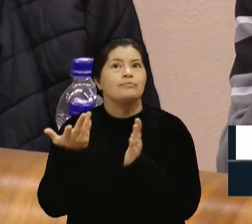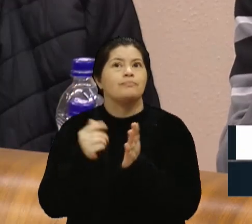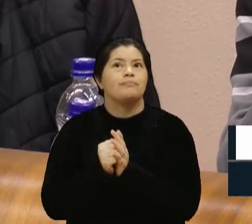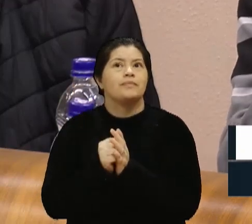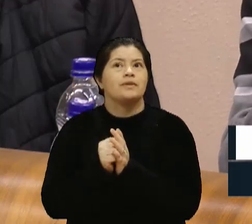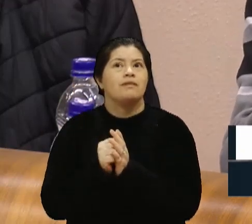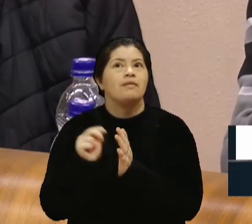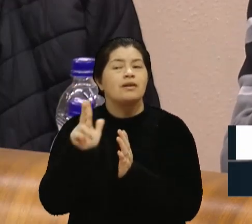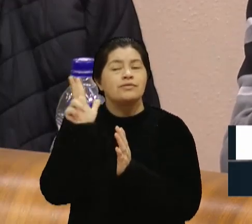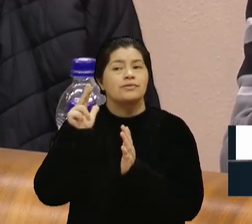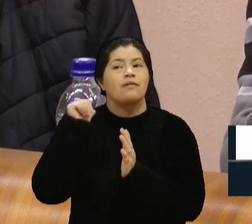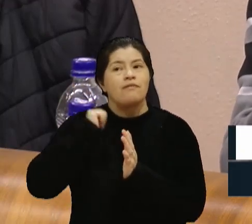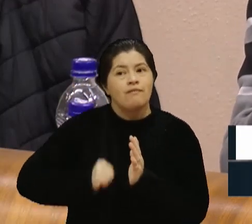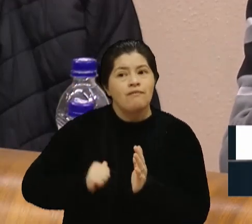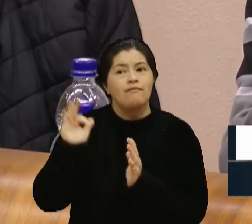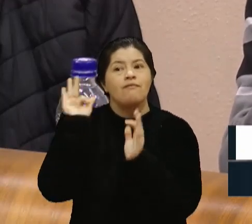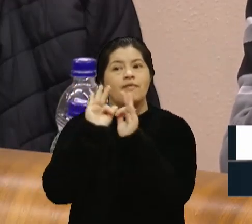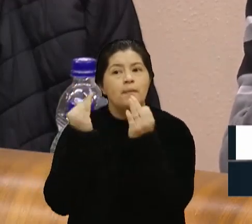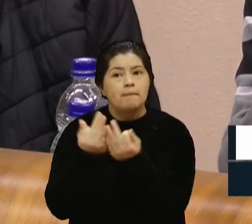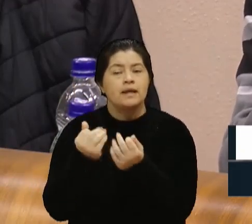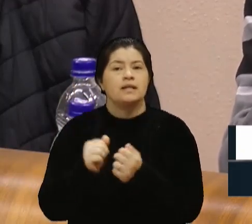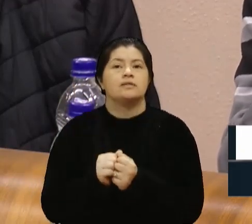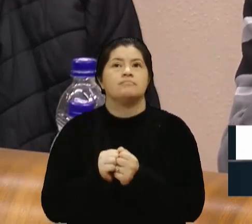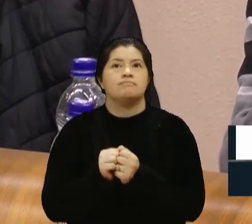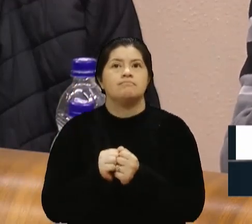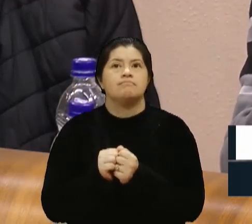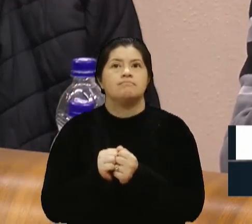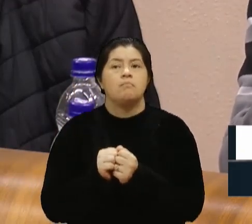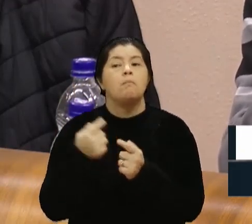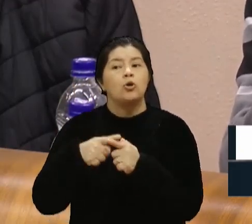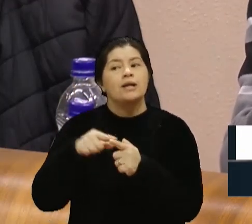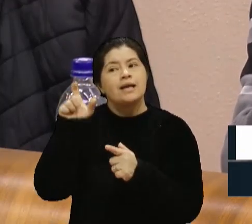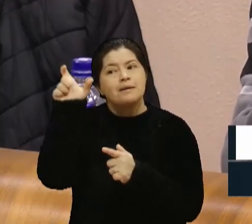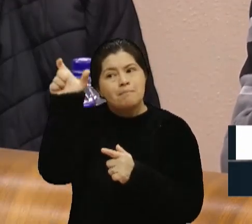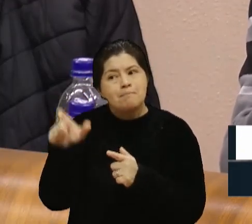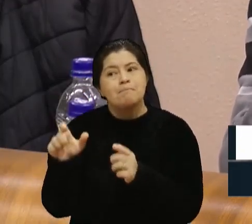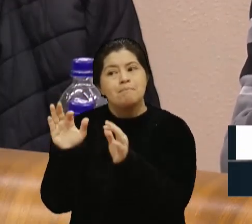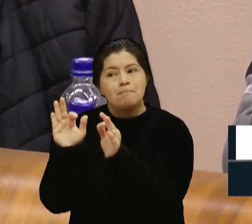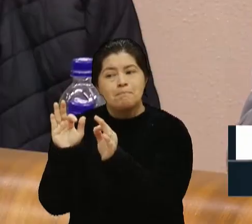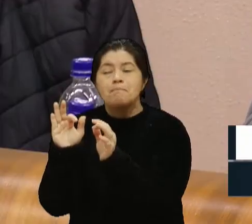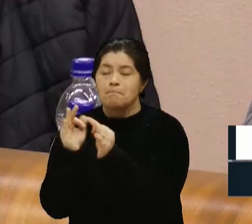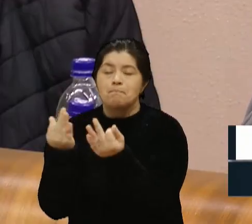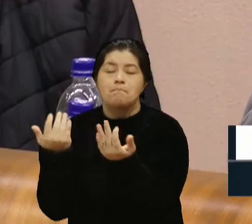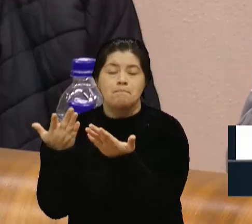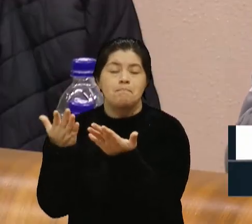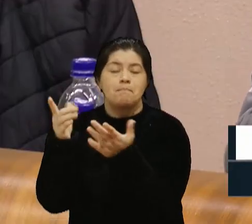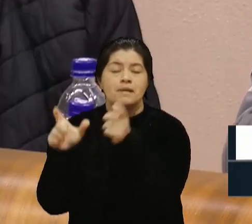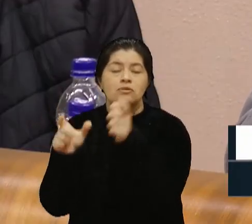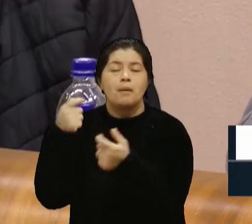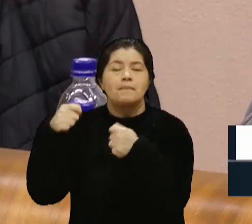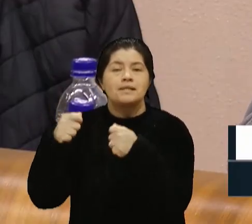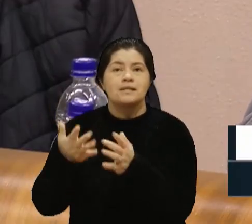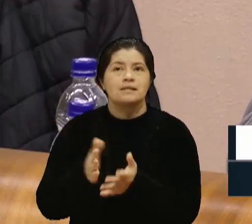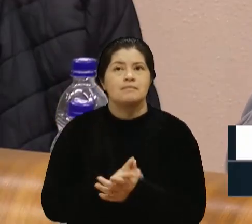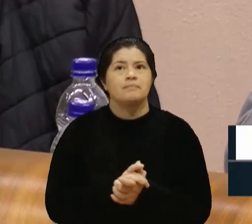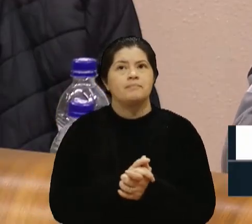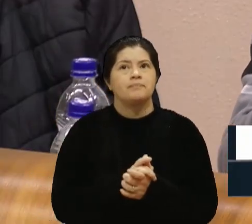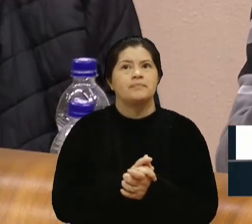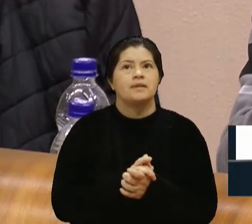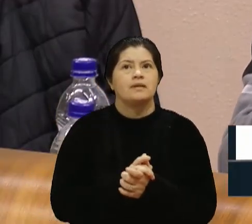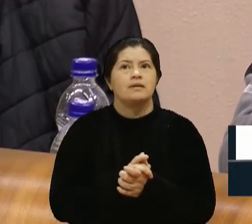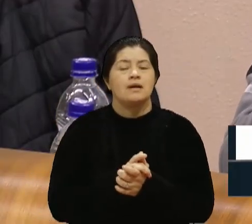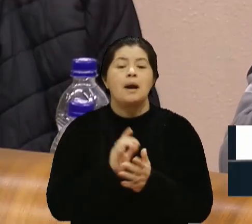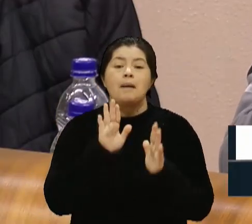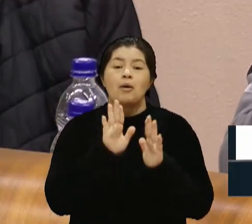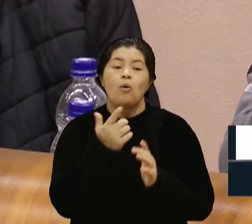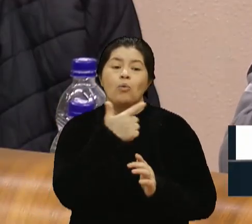valoriza a Bolsa Família. Eu não tenho dúvida, porque essas pessoas precisam. Agora, tem outros que eu concordo plenamente que não